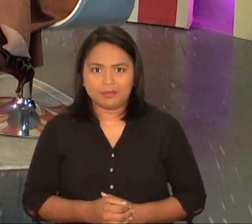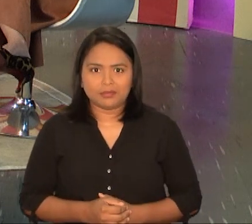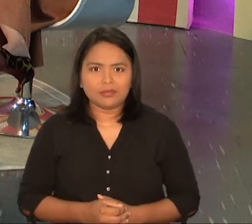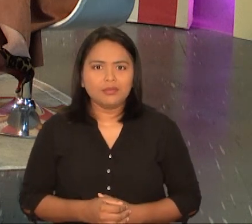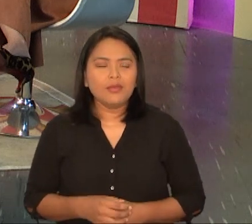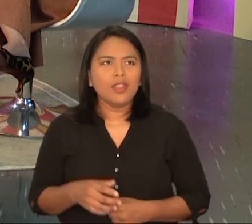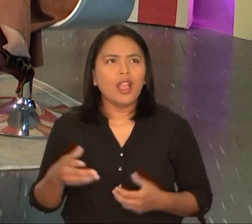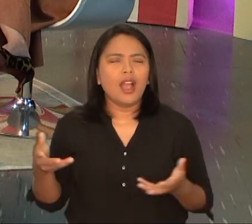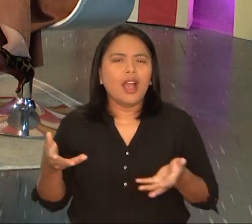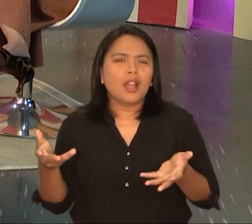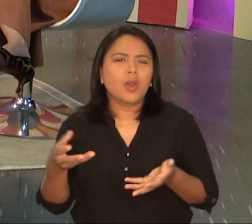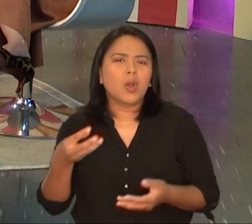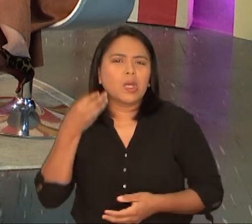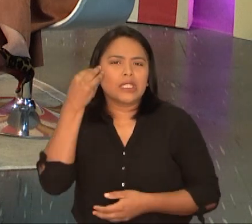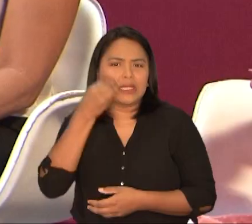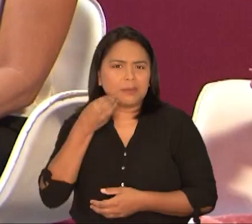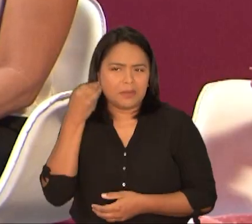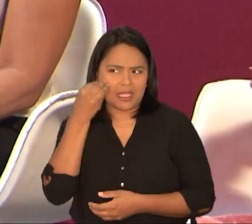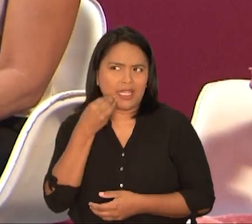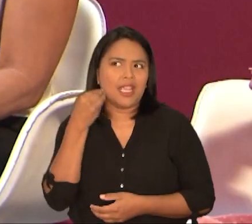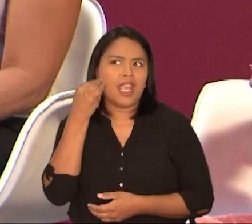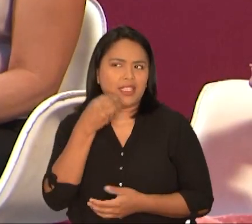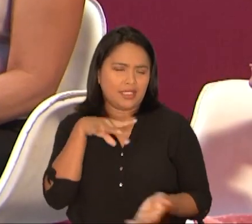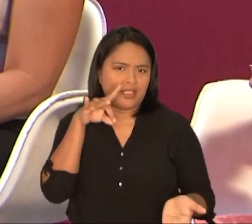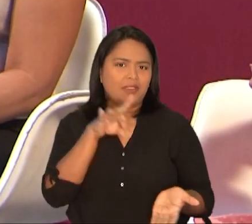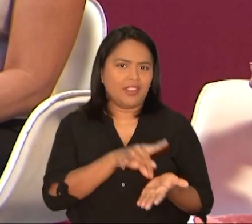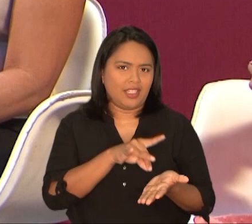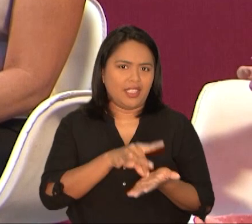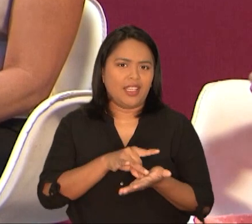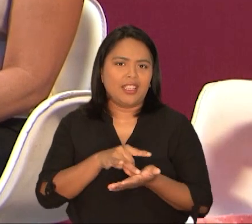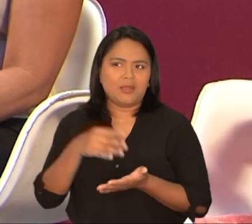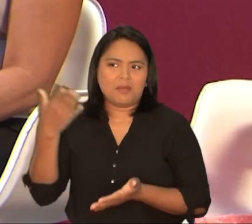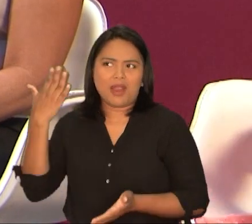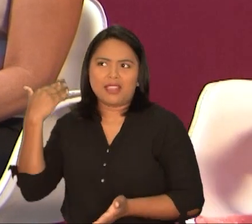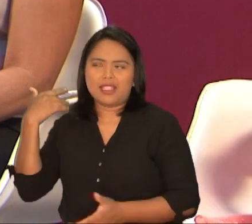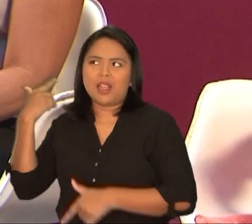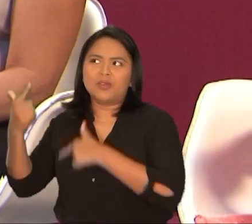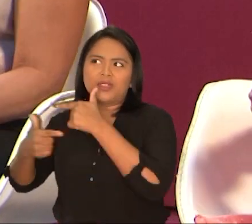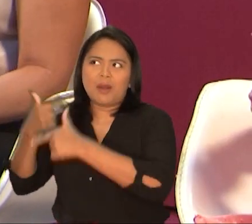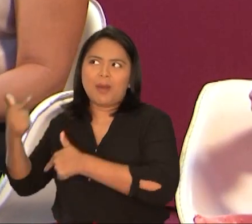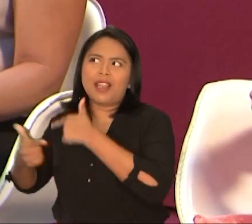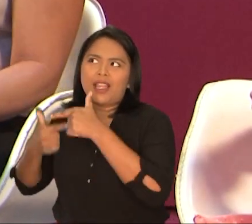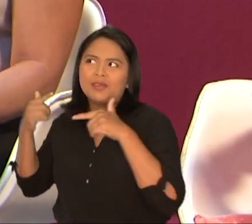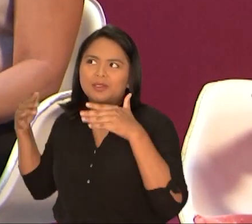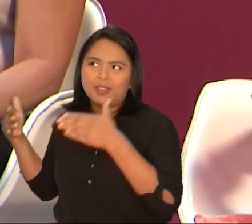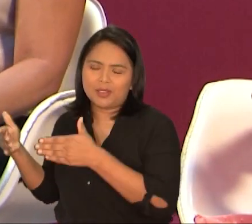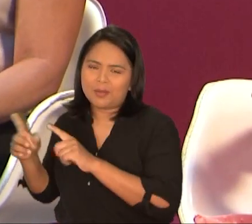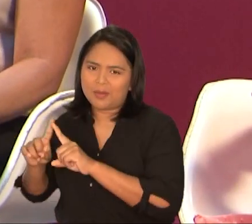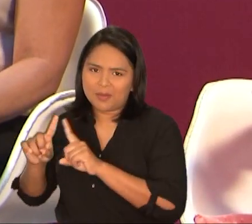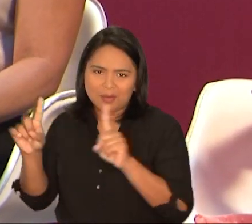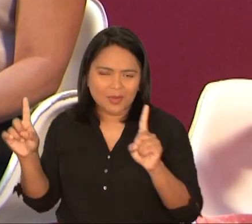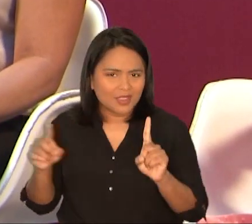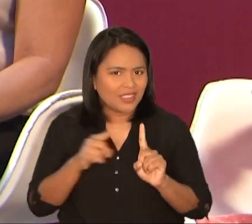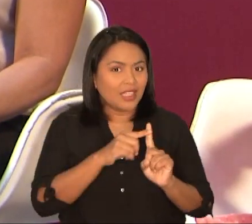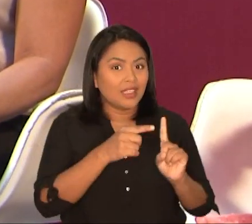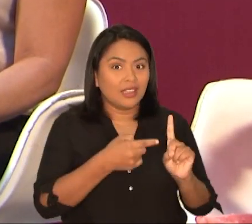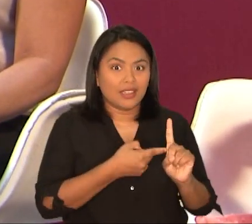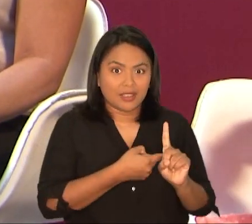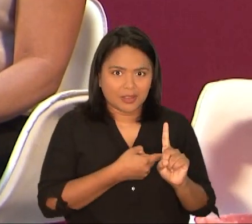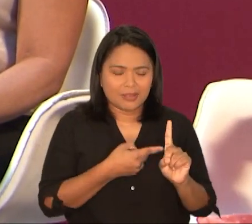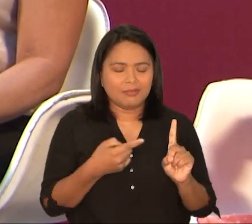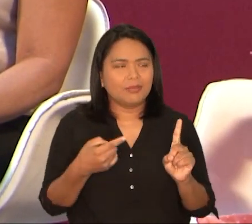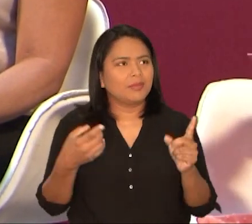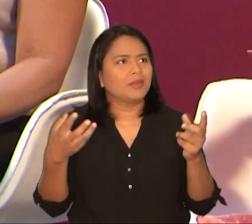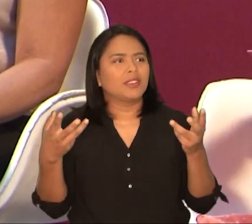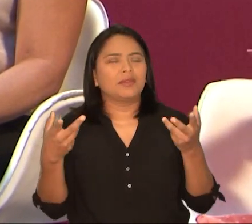vivendo, né, a maternidade, porque é algo que eu trabalho com ela já há alguns anos, mas vivendo a maternidade, sem dúvida, uma palavra que definiria ela seria